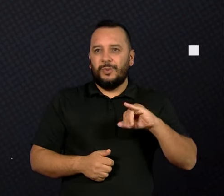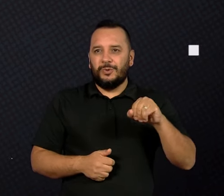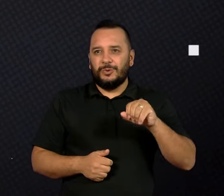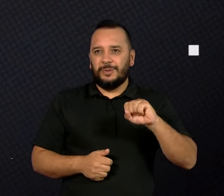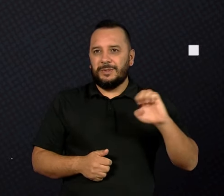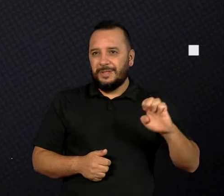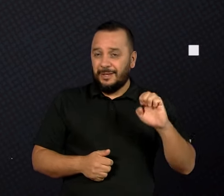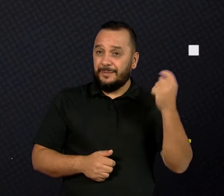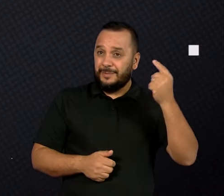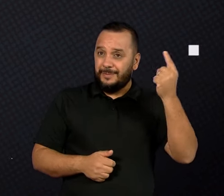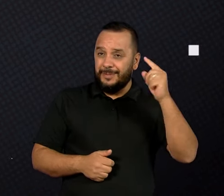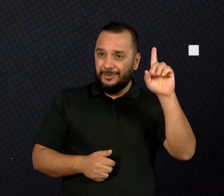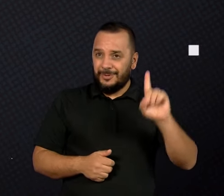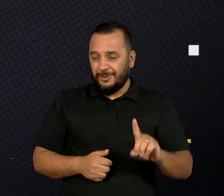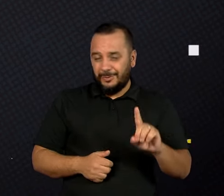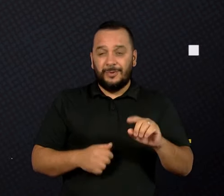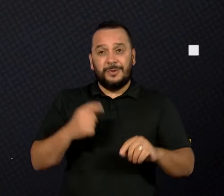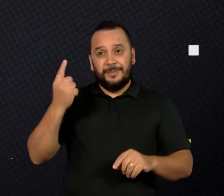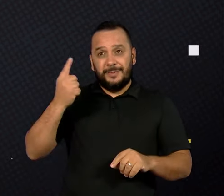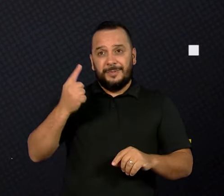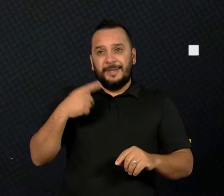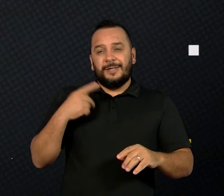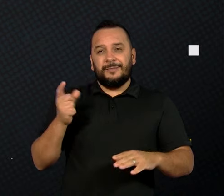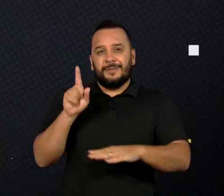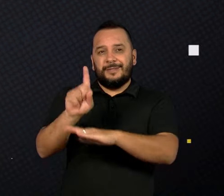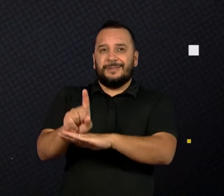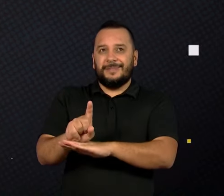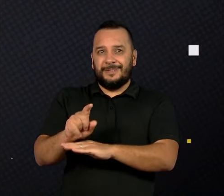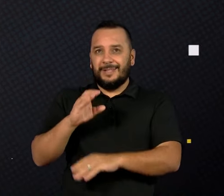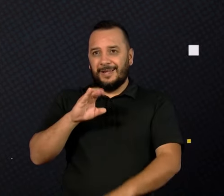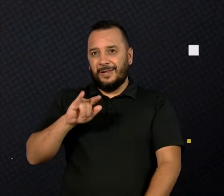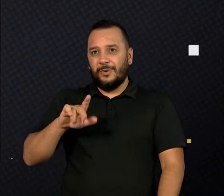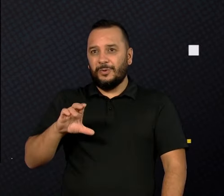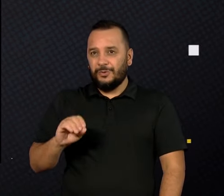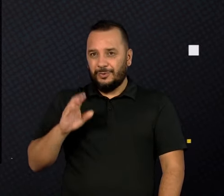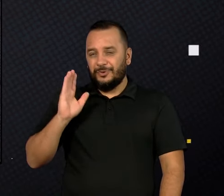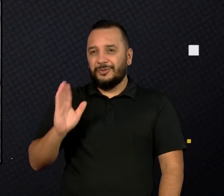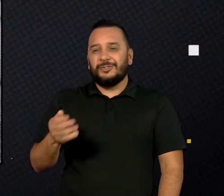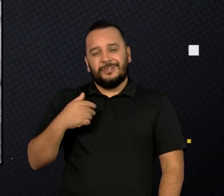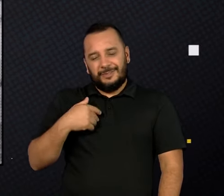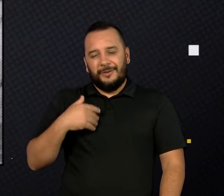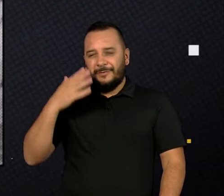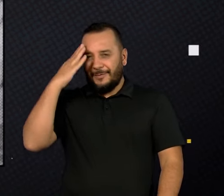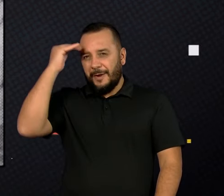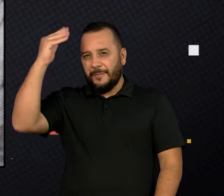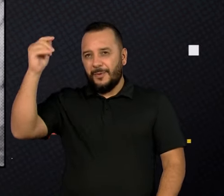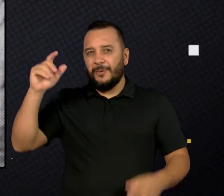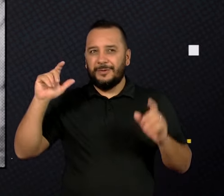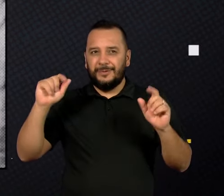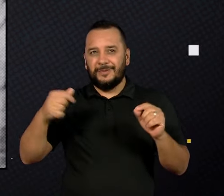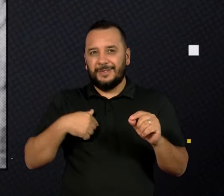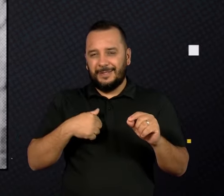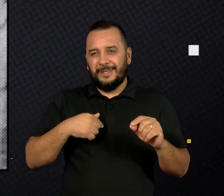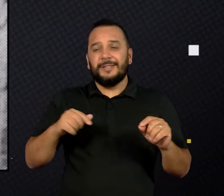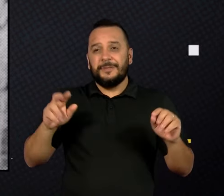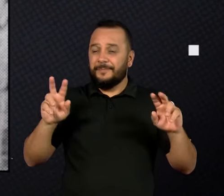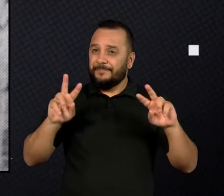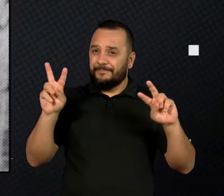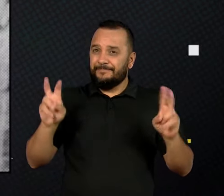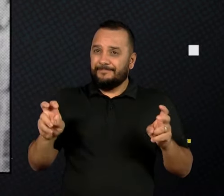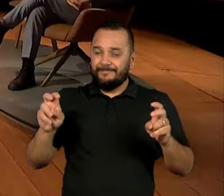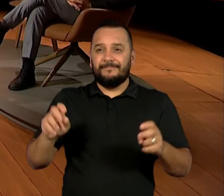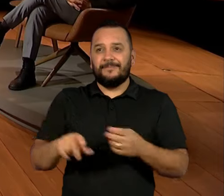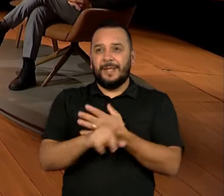primeiro protagonista, com o Cláudio Marzo, que tinha acabado de fazer o grande sucesso de Pantanal. E foi um acontecimento também mágico na minha